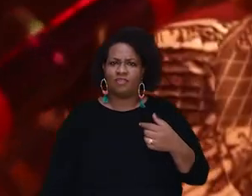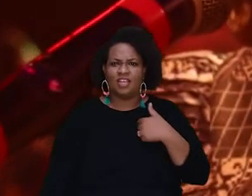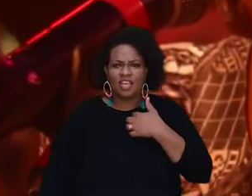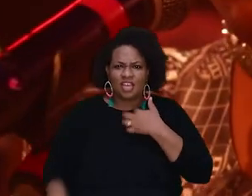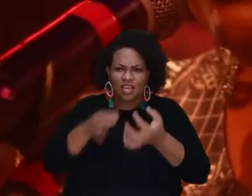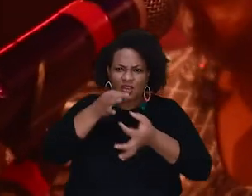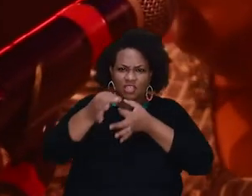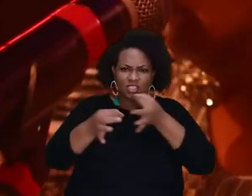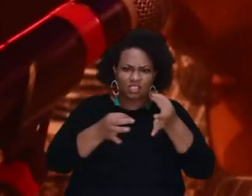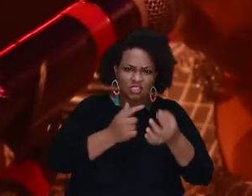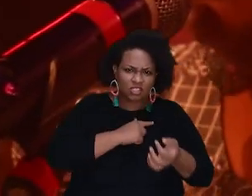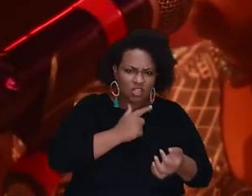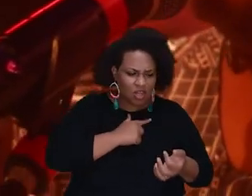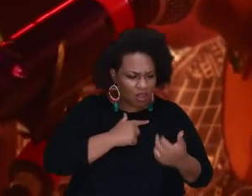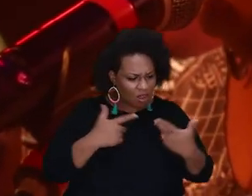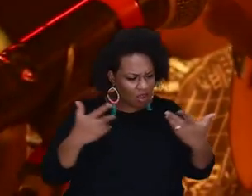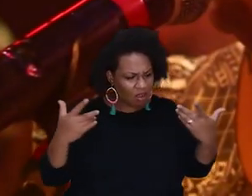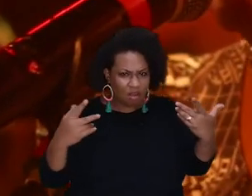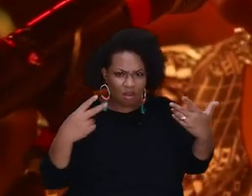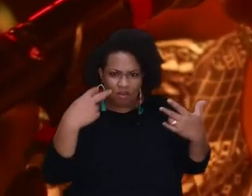Me diz que sou ridículo.